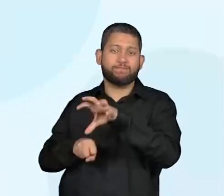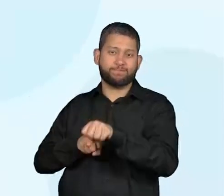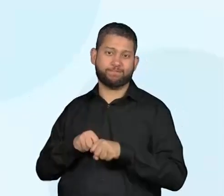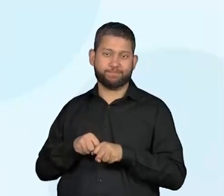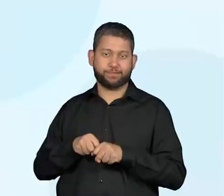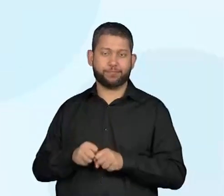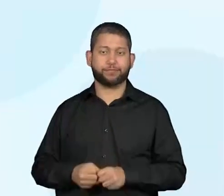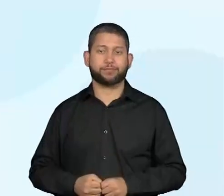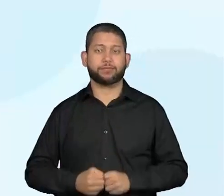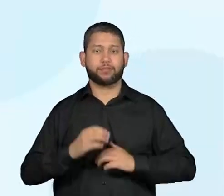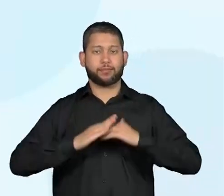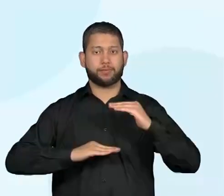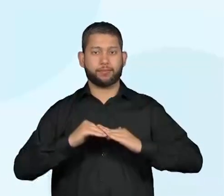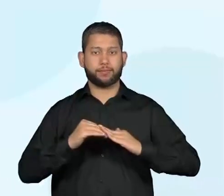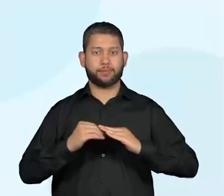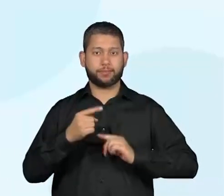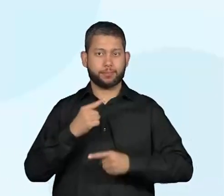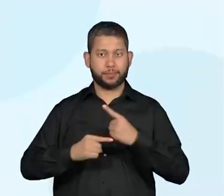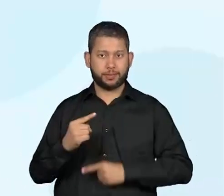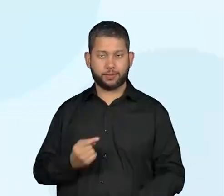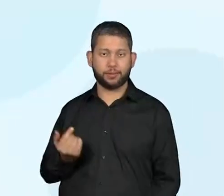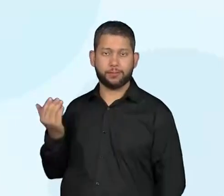A habilidade da aula de hoje é